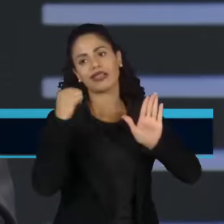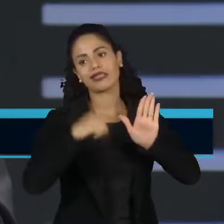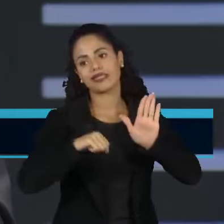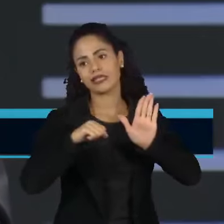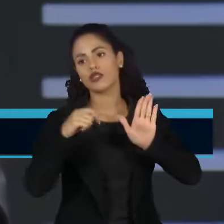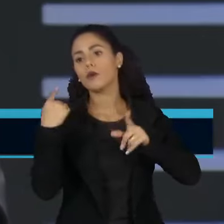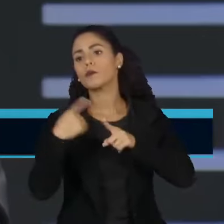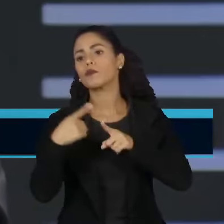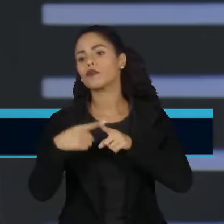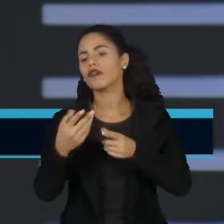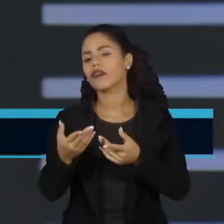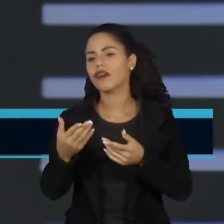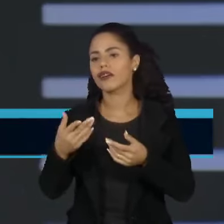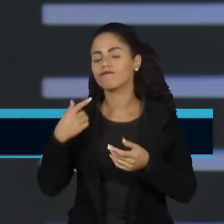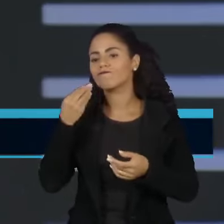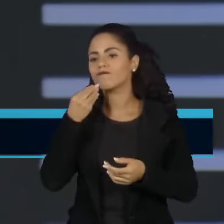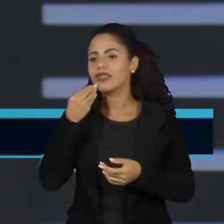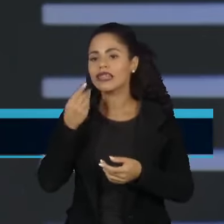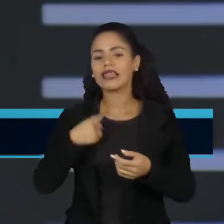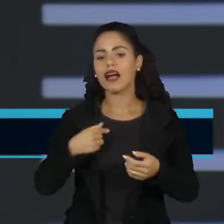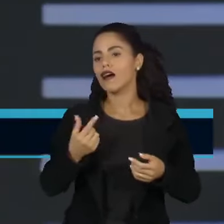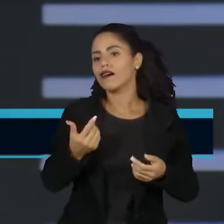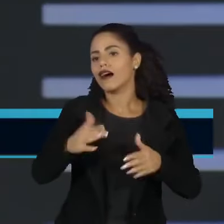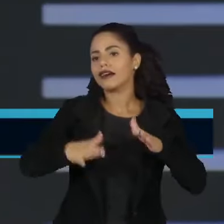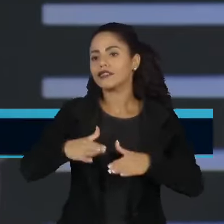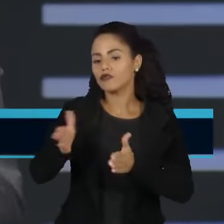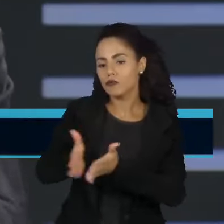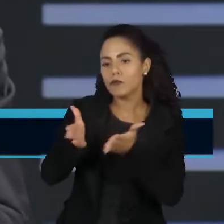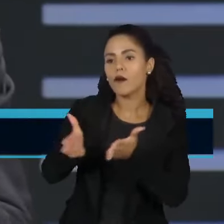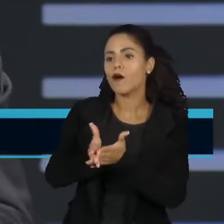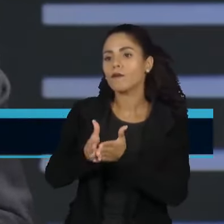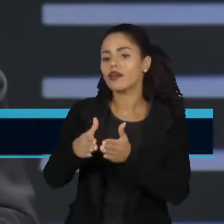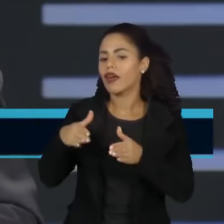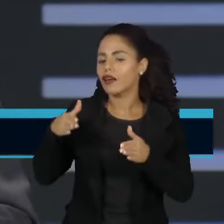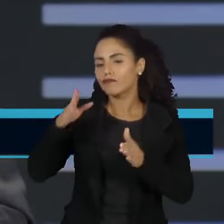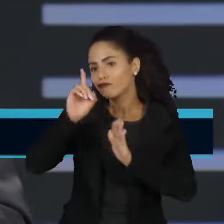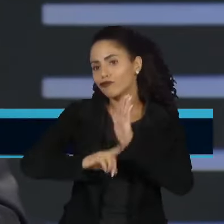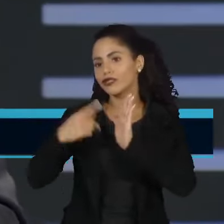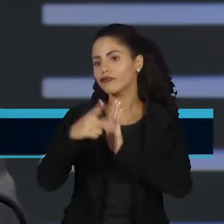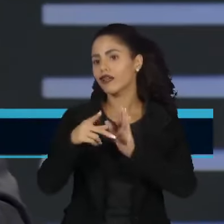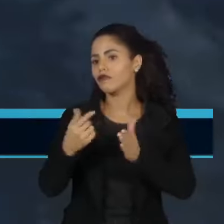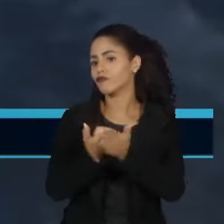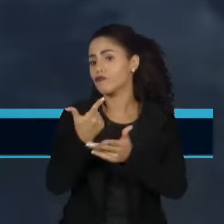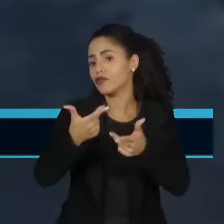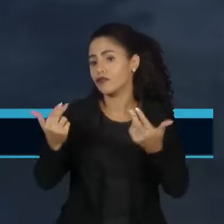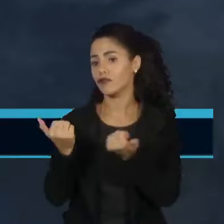comprar uma briga muito grande com a classe média baixa e a direita iria culpá-lo por conta disso.